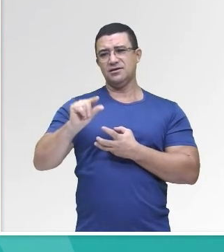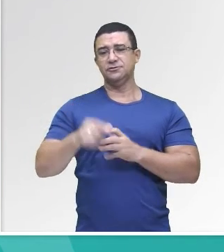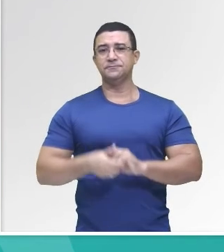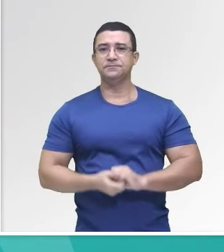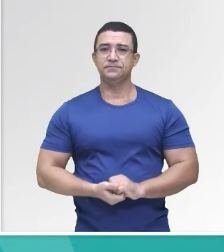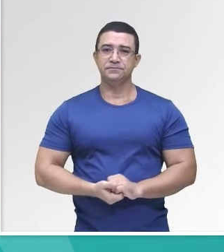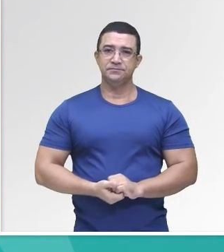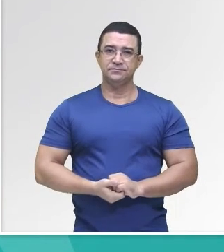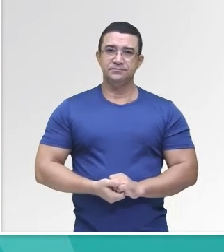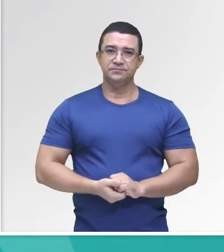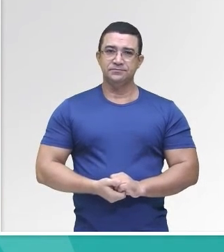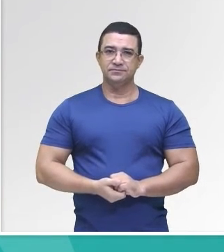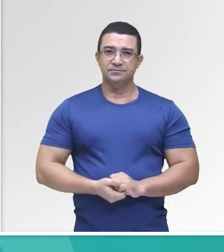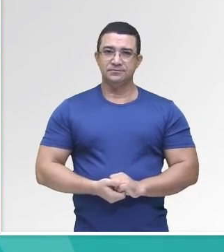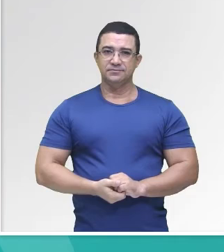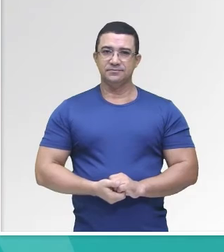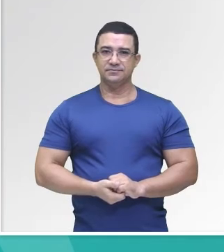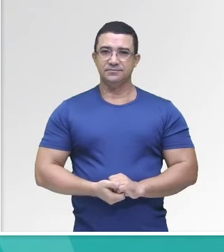aqui, ó.